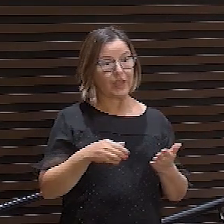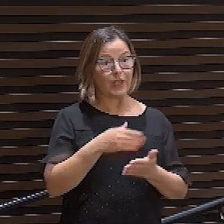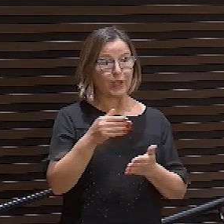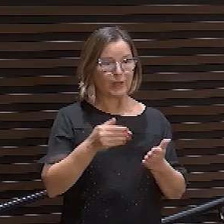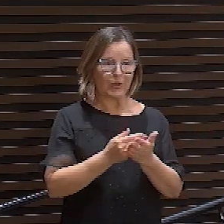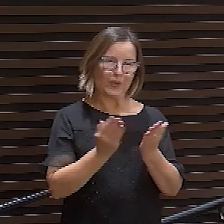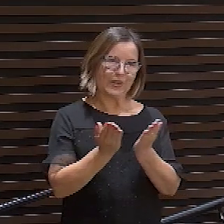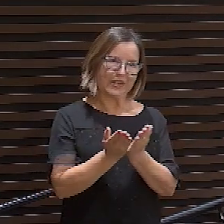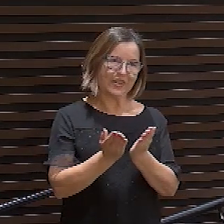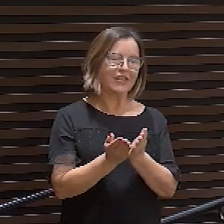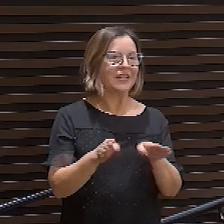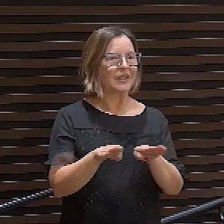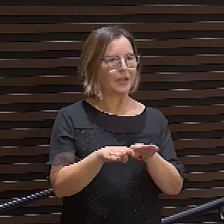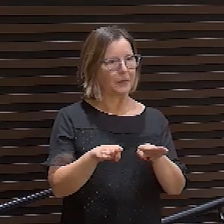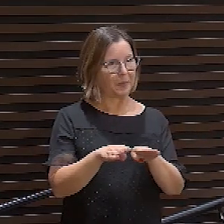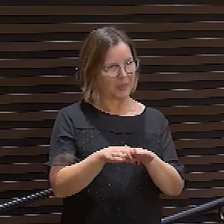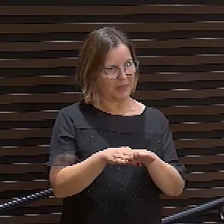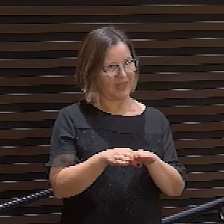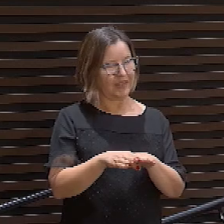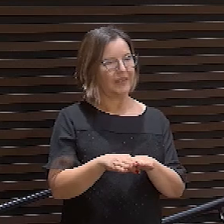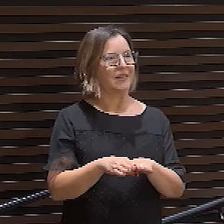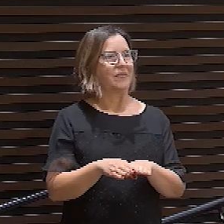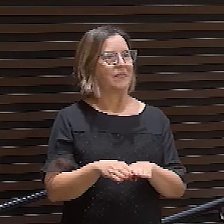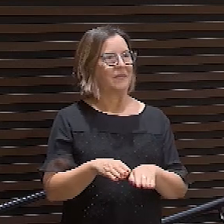por eles.